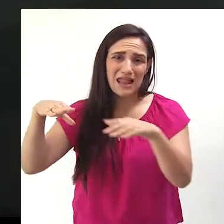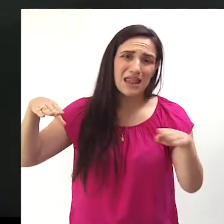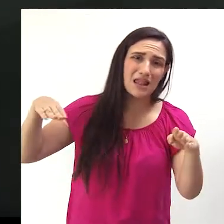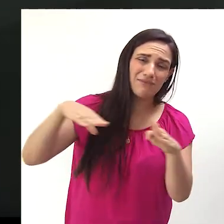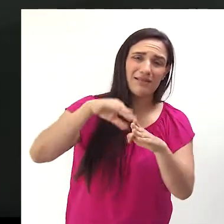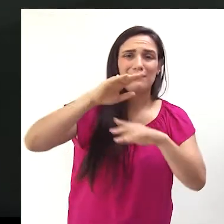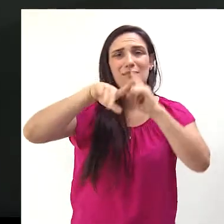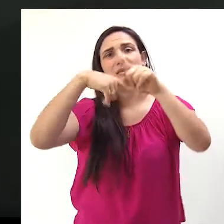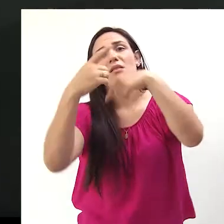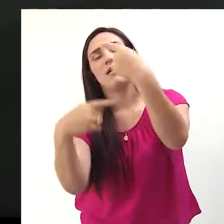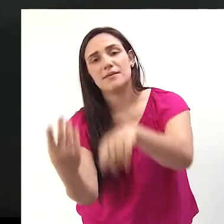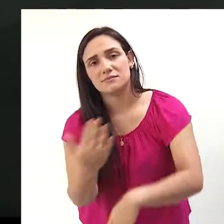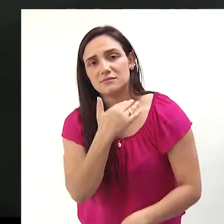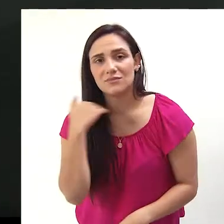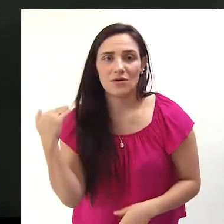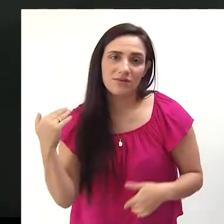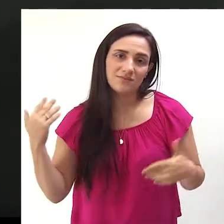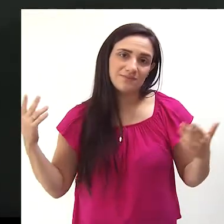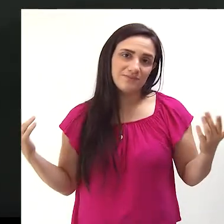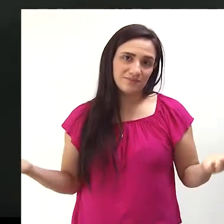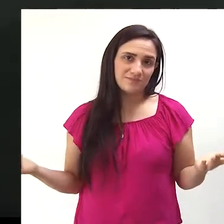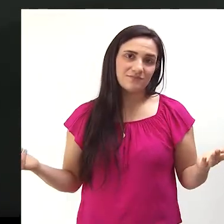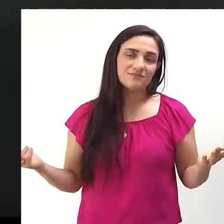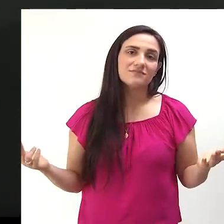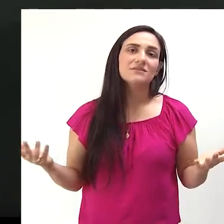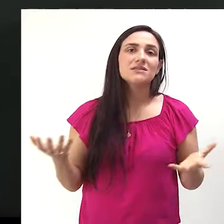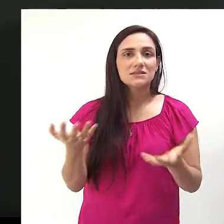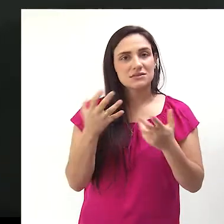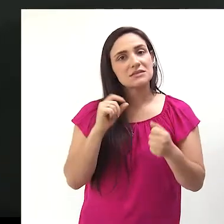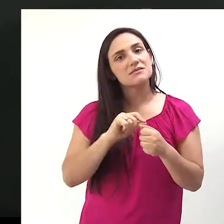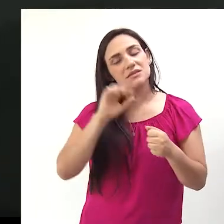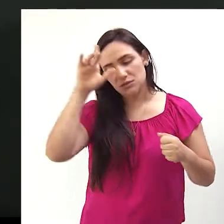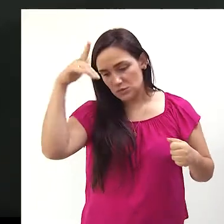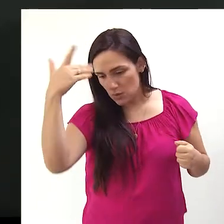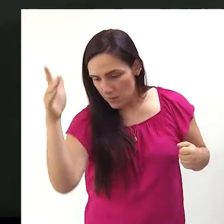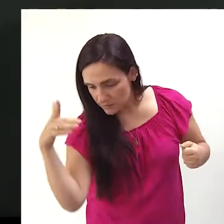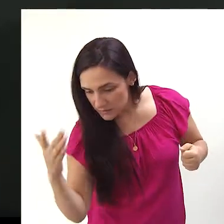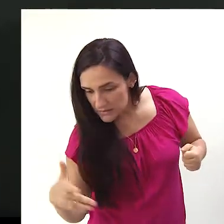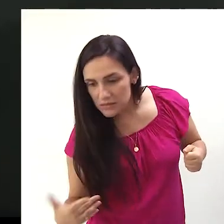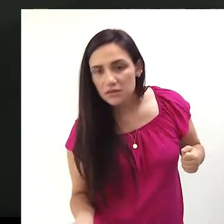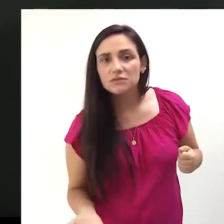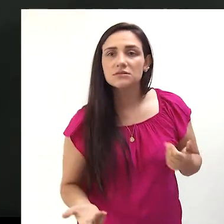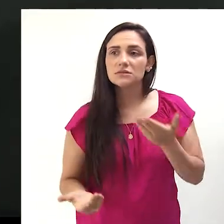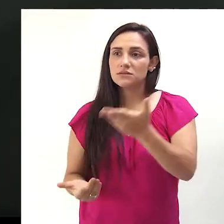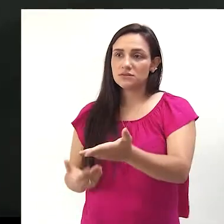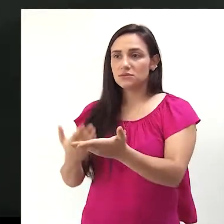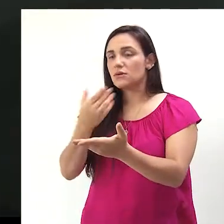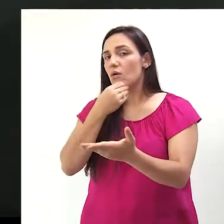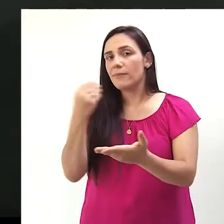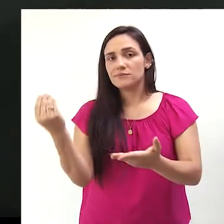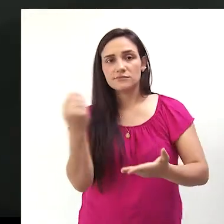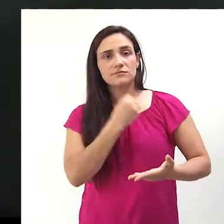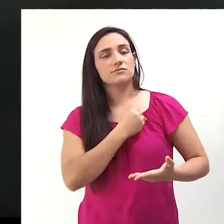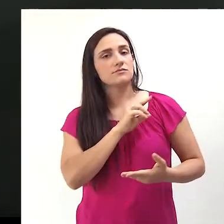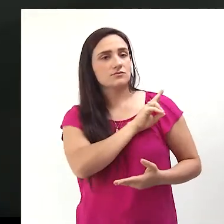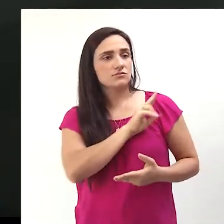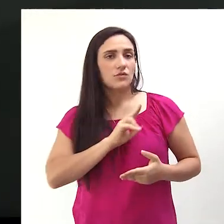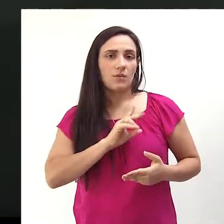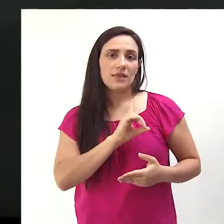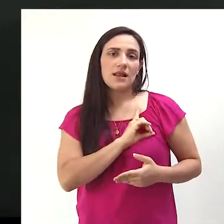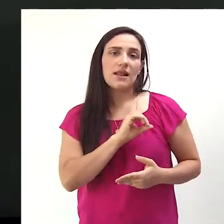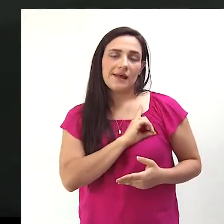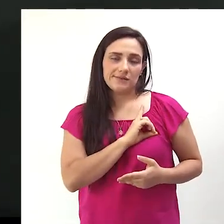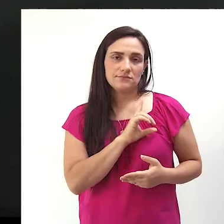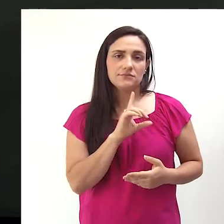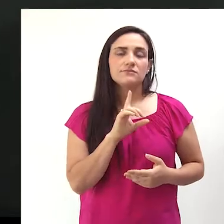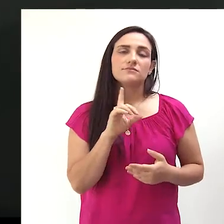da polícia, os próprios colegas, para que se fizesse uma homenagem, e nada melhor do que homenagear, eternizar o nome dele nessa